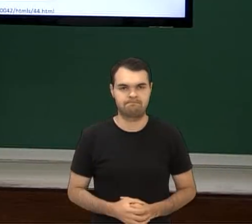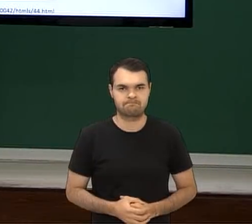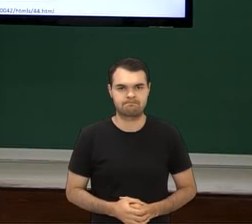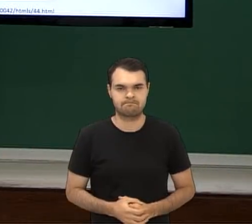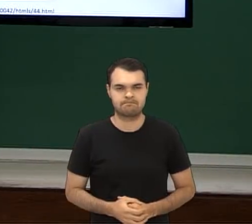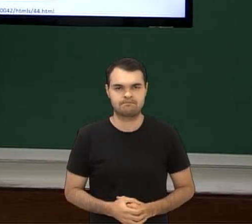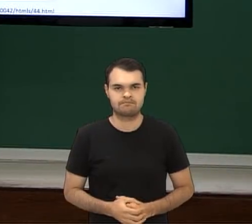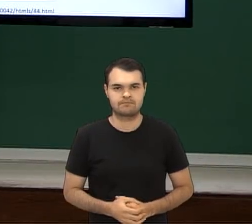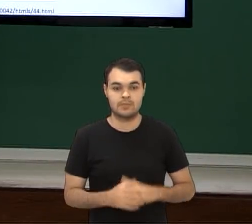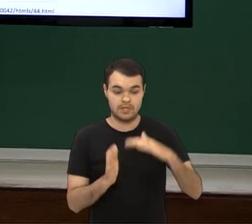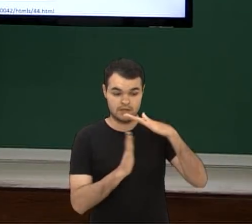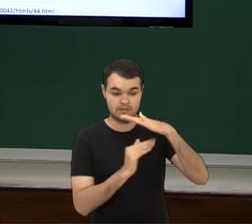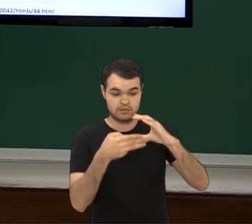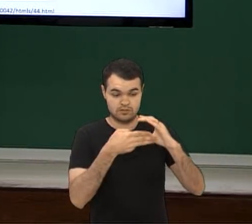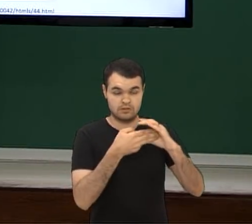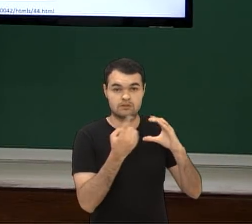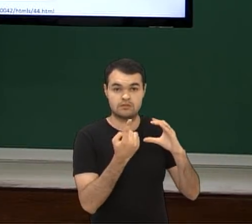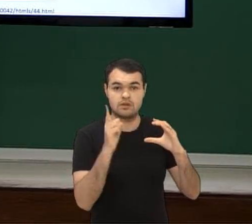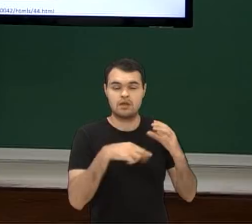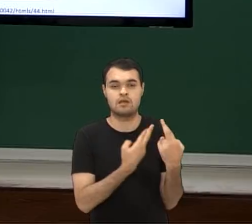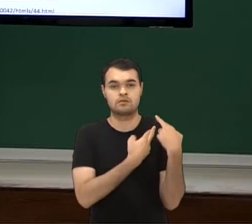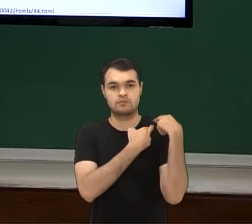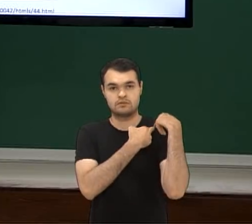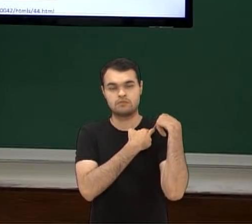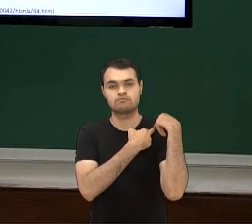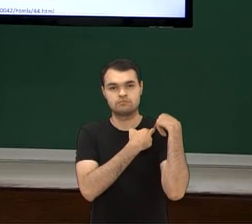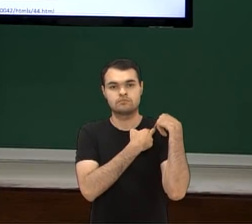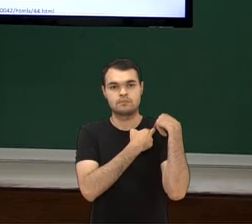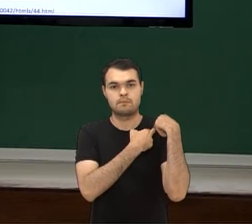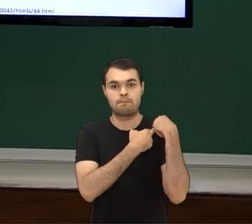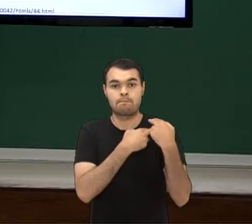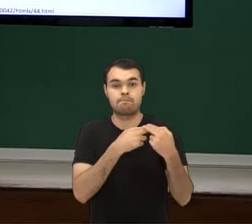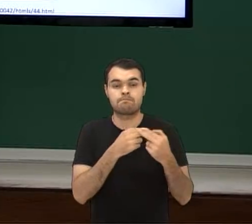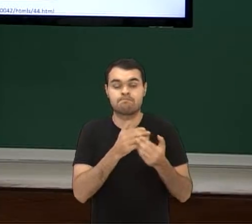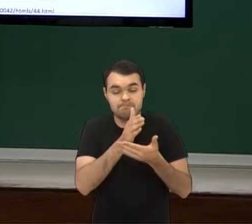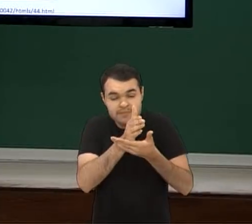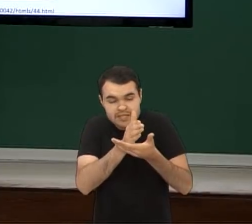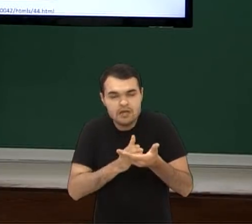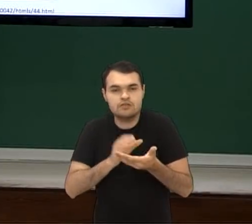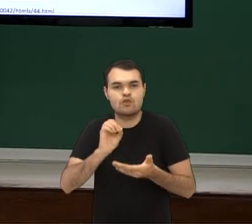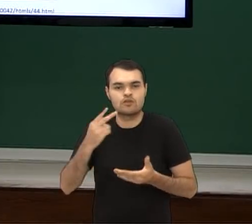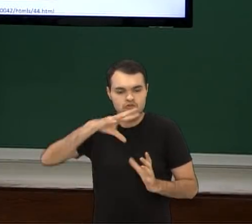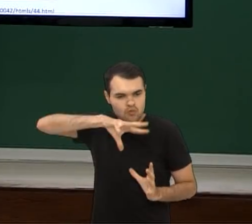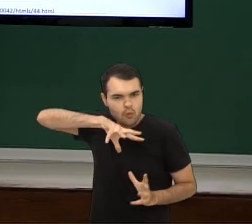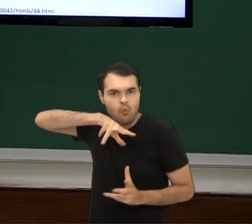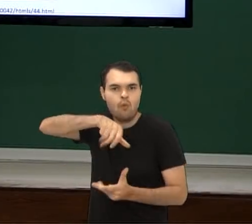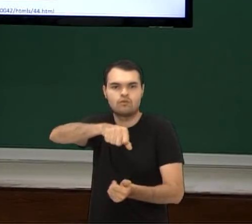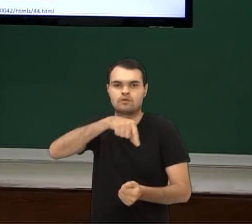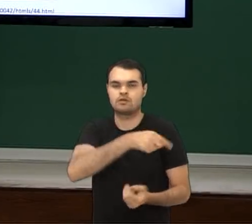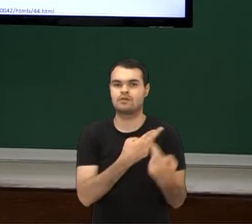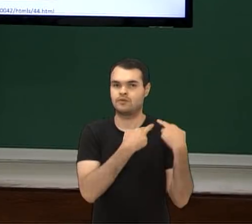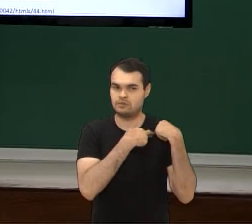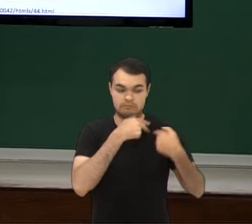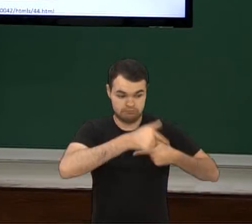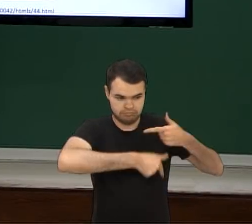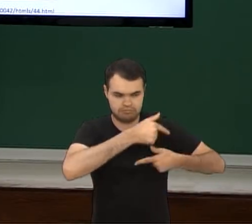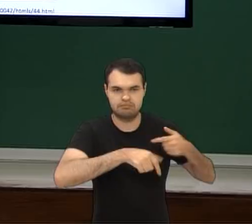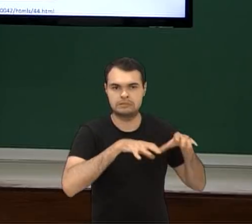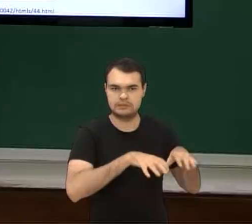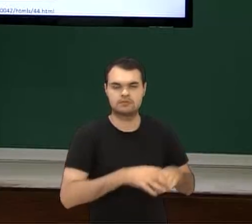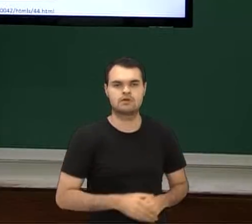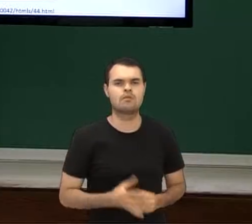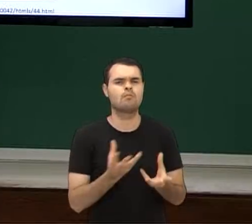as algas unicelulares, pessoal, são responsáveis por mais da metade do oxigênio que nós respiramos. Muitos